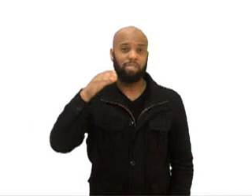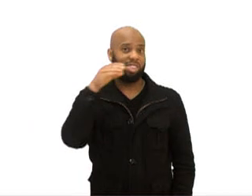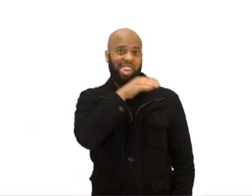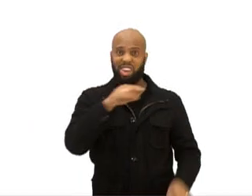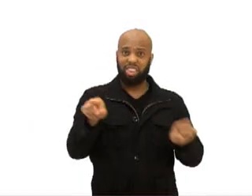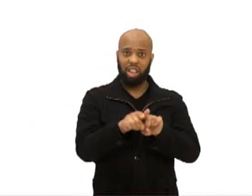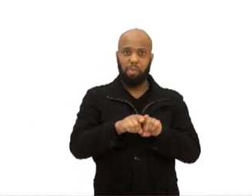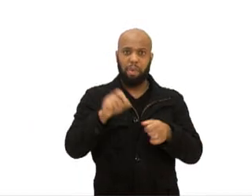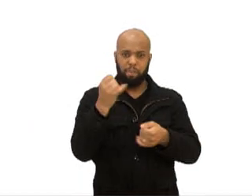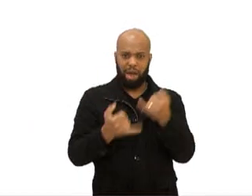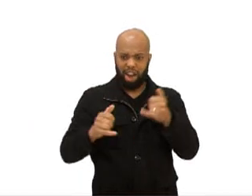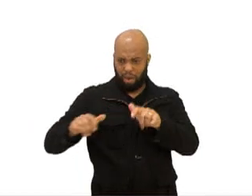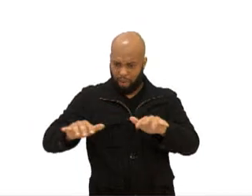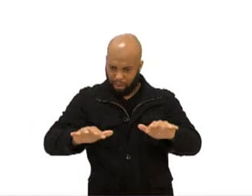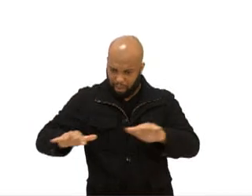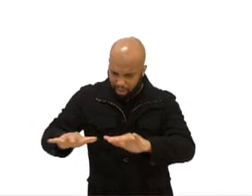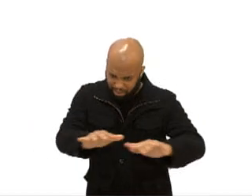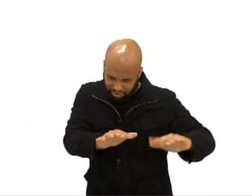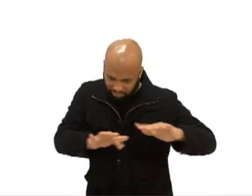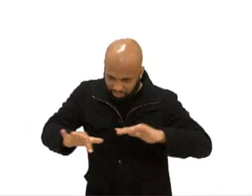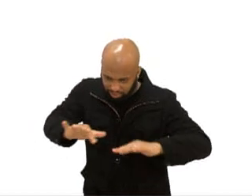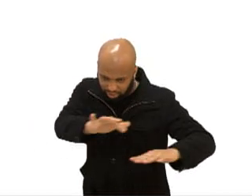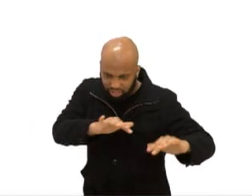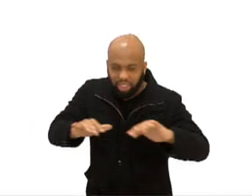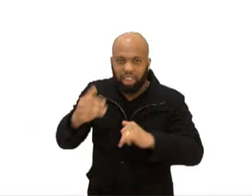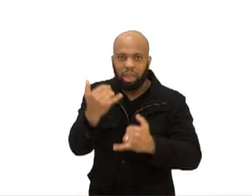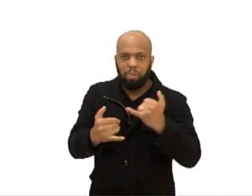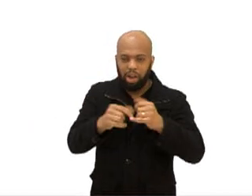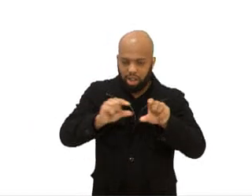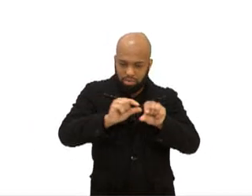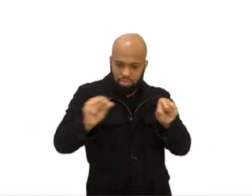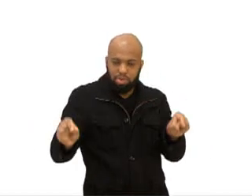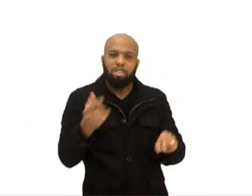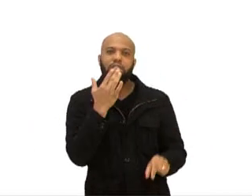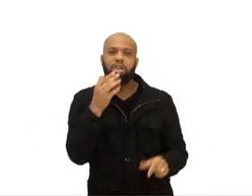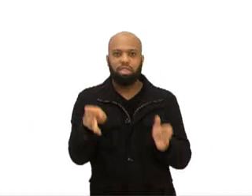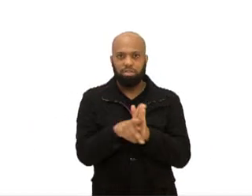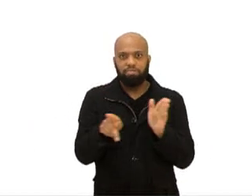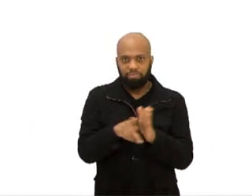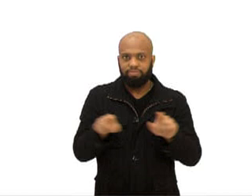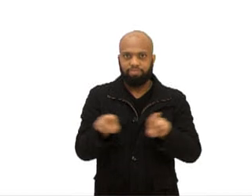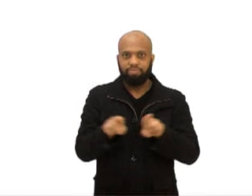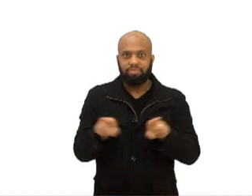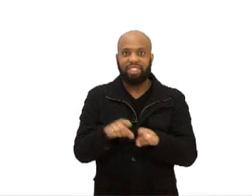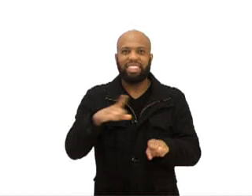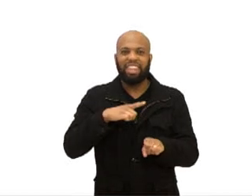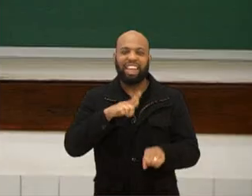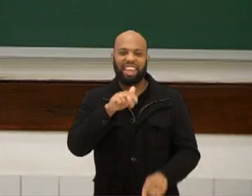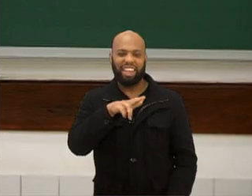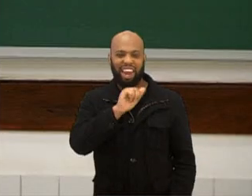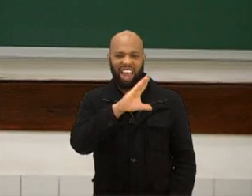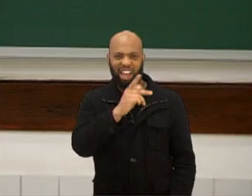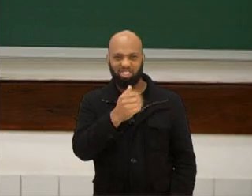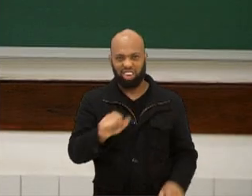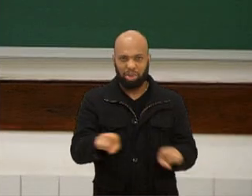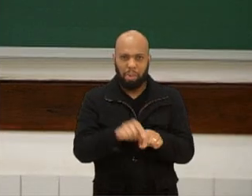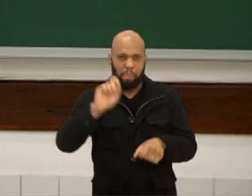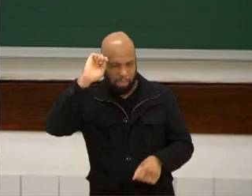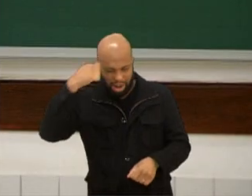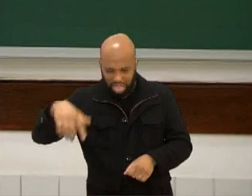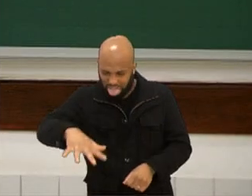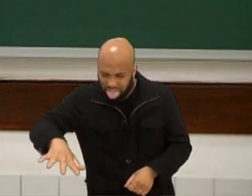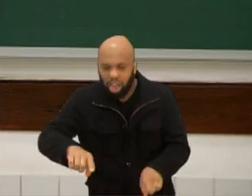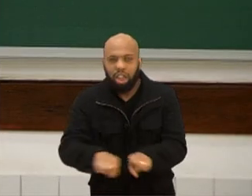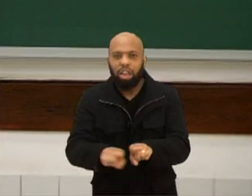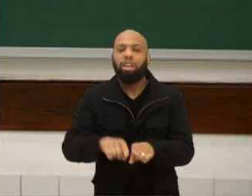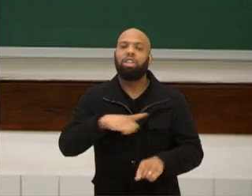e agitam-se com pequenos arco-íris de óleo e graxa. Percebem ali como eu tenho essa leitura que flui,